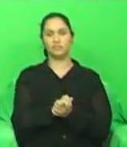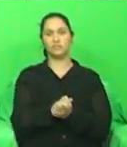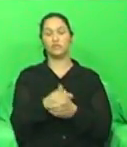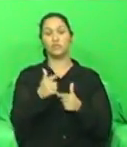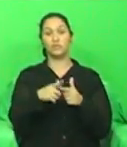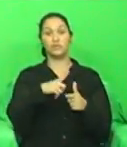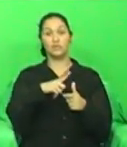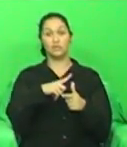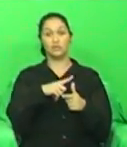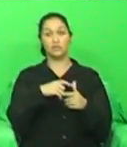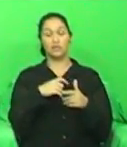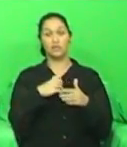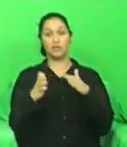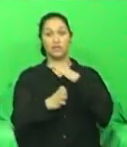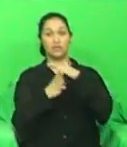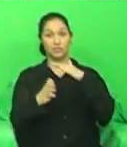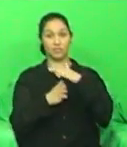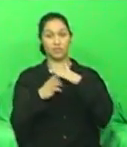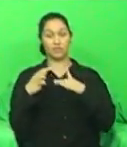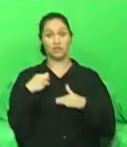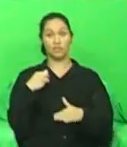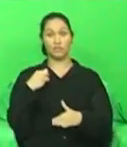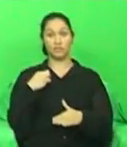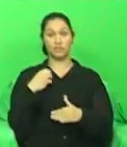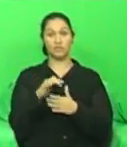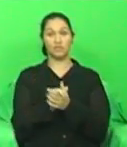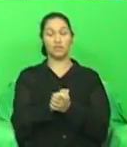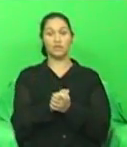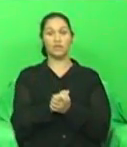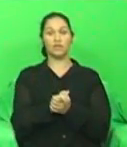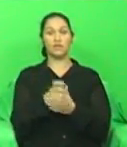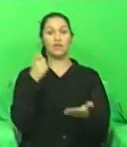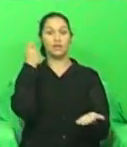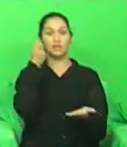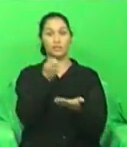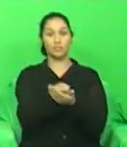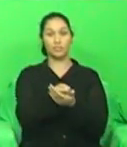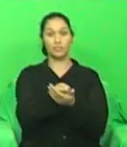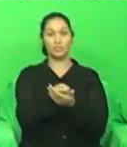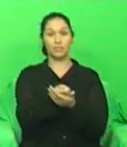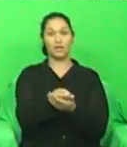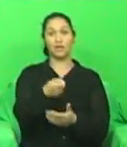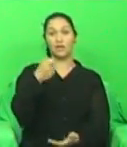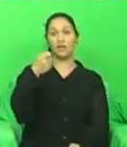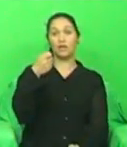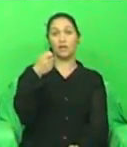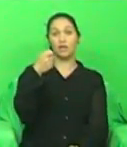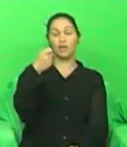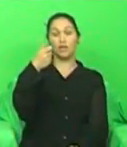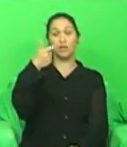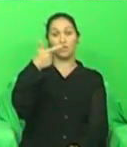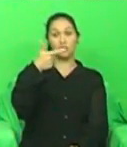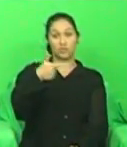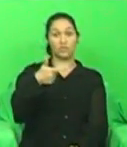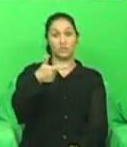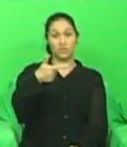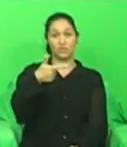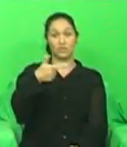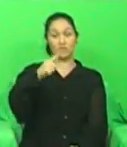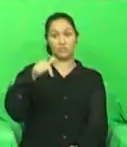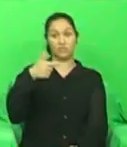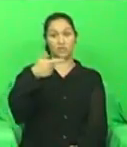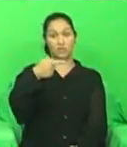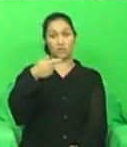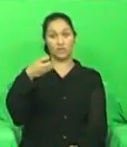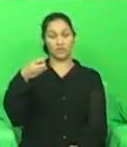setecentos a 3 500 a mais cara com fábio já levantou na área de 2 700 a 3.500 as mais caras então